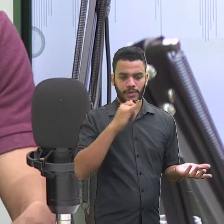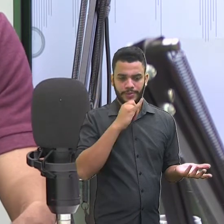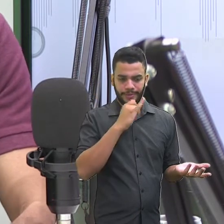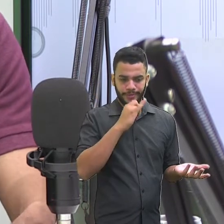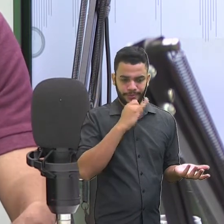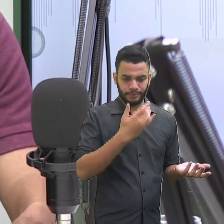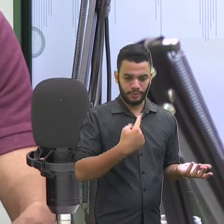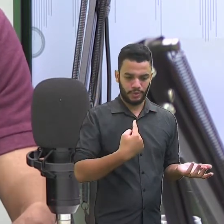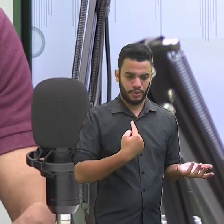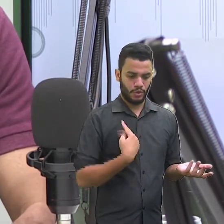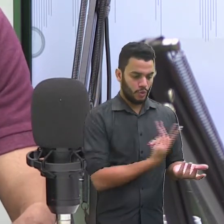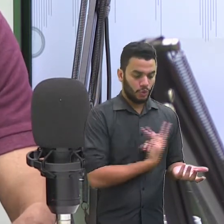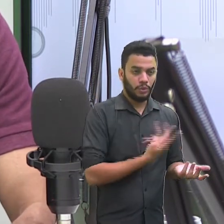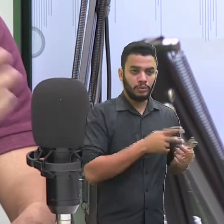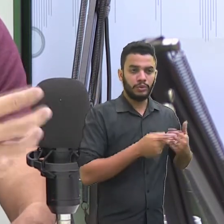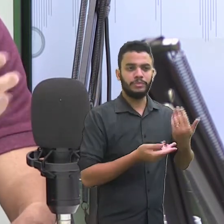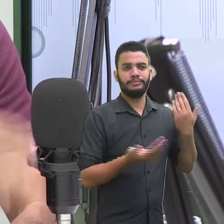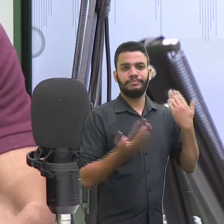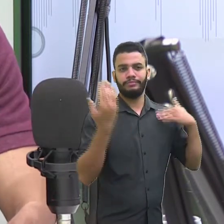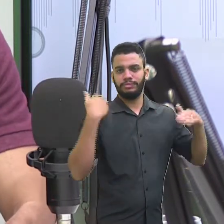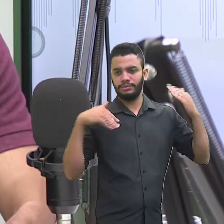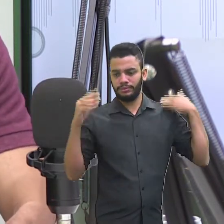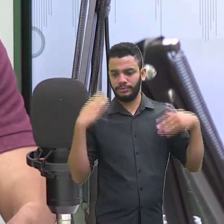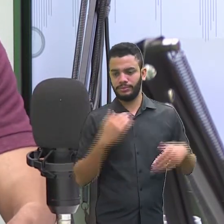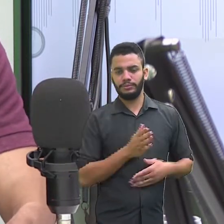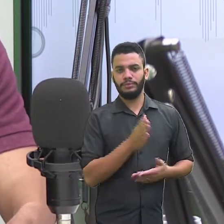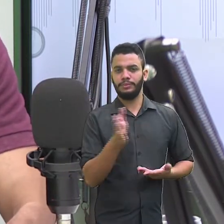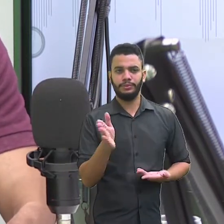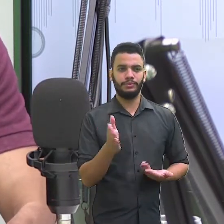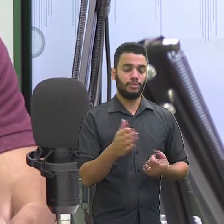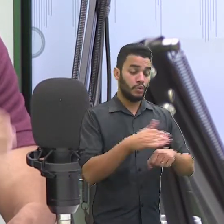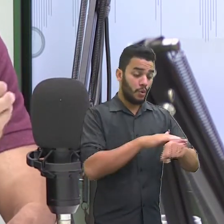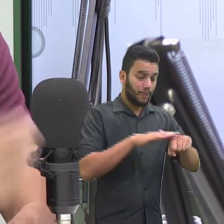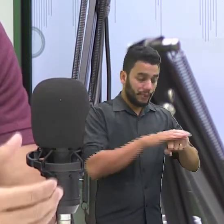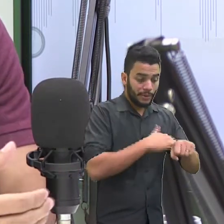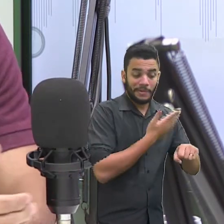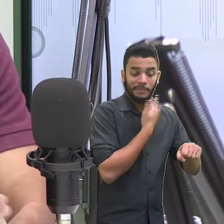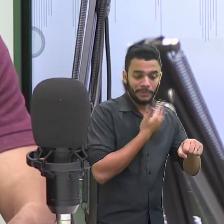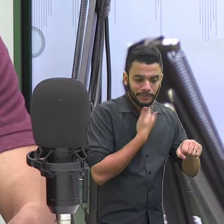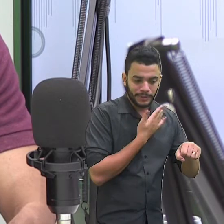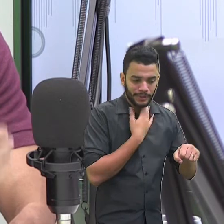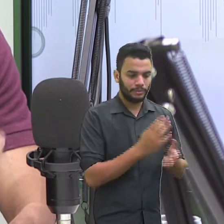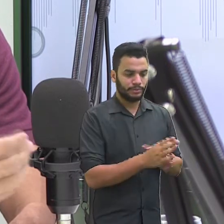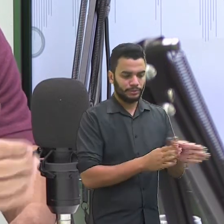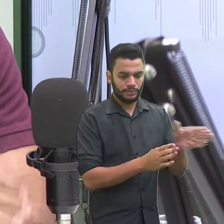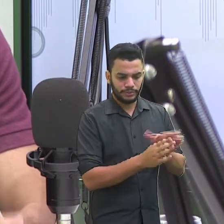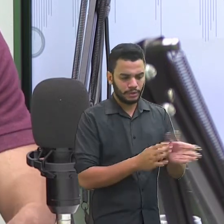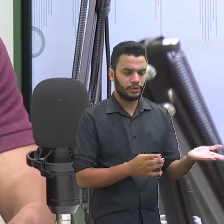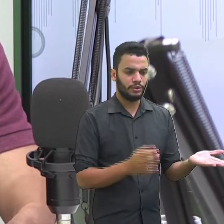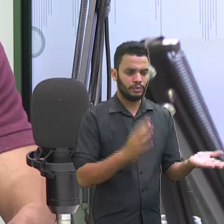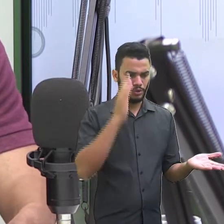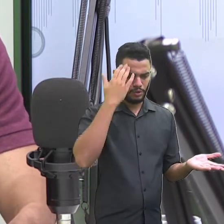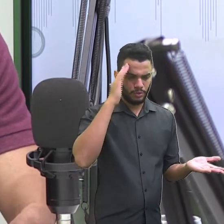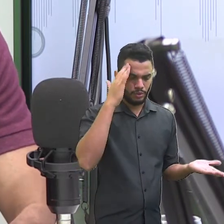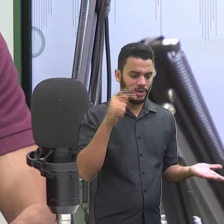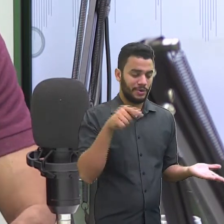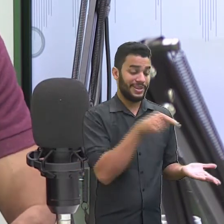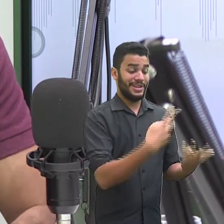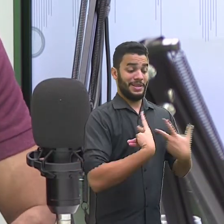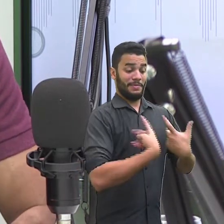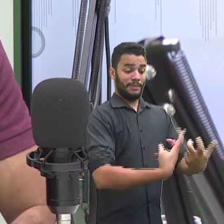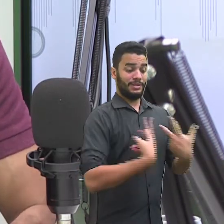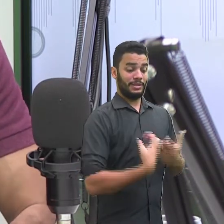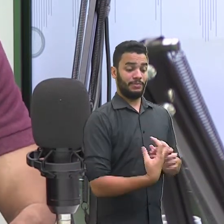em mim uma pessoa de confiança, um relacionamento onde se vê em mim uma pessoa responsável, uma pessoa que luta pela família.